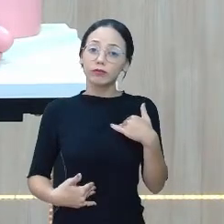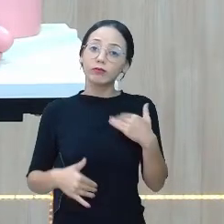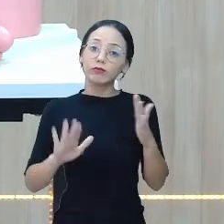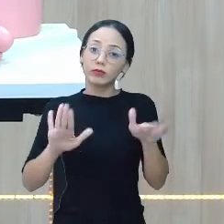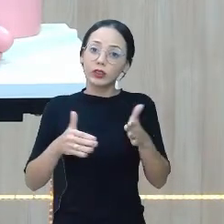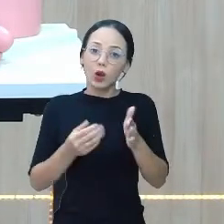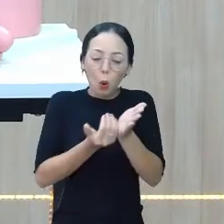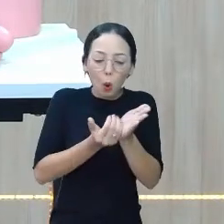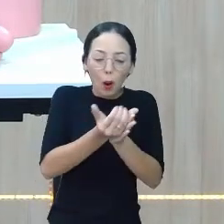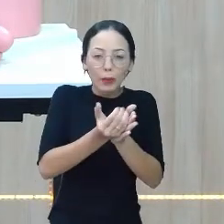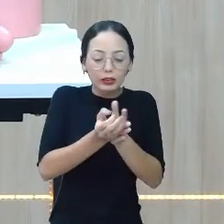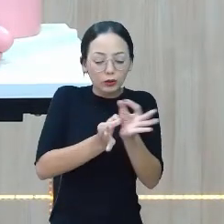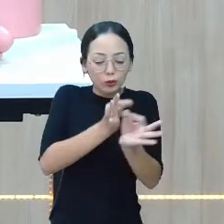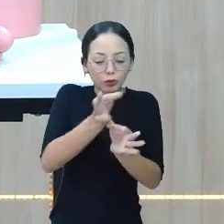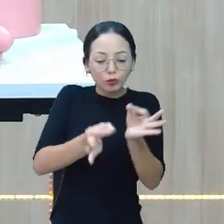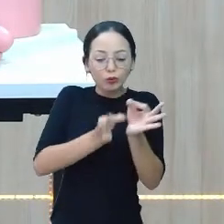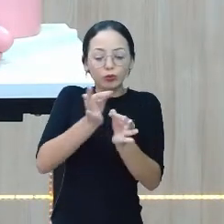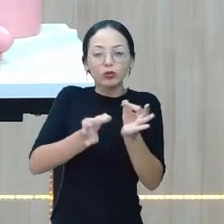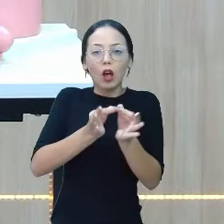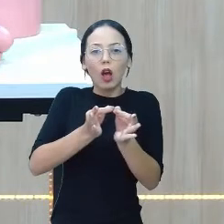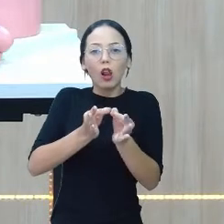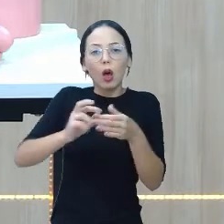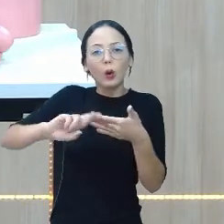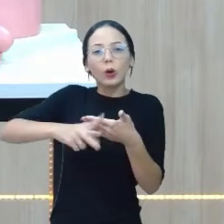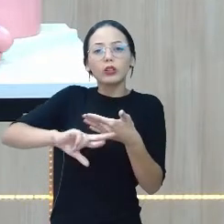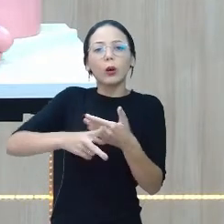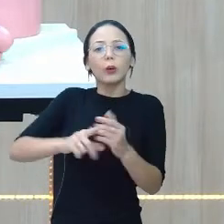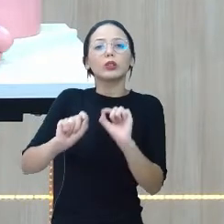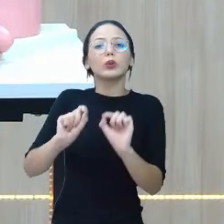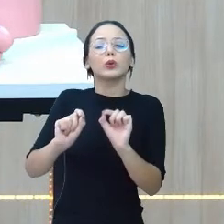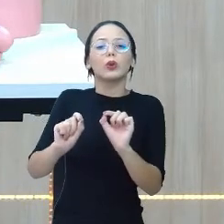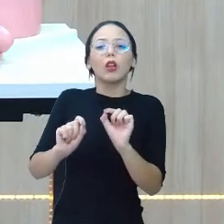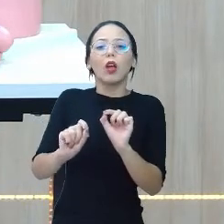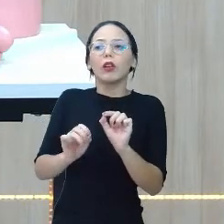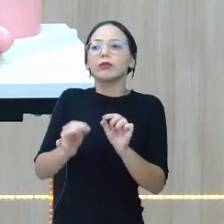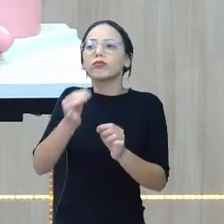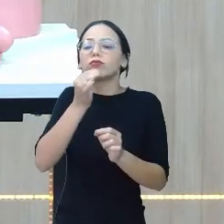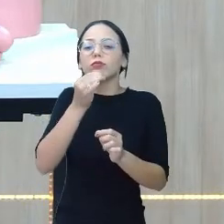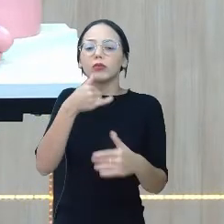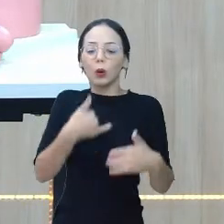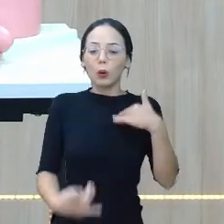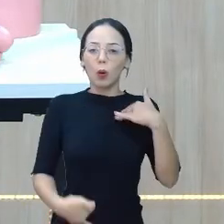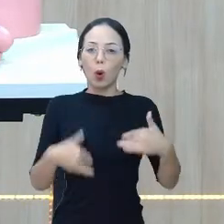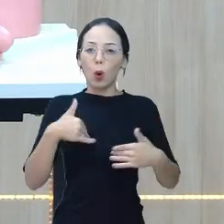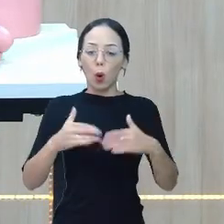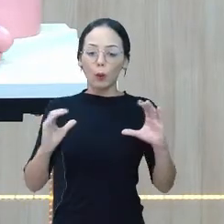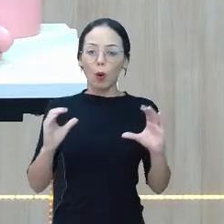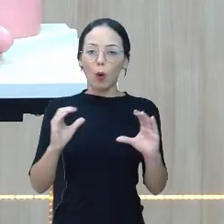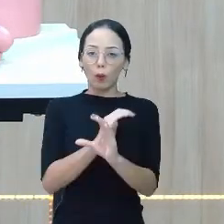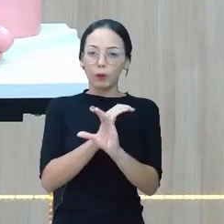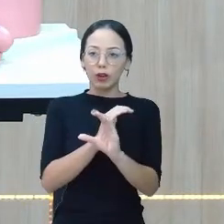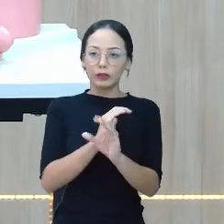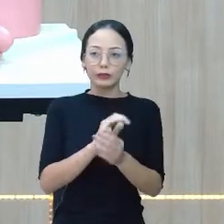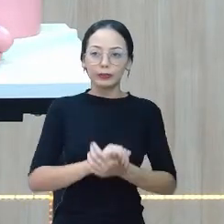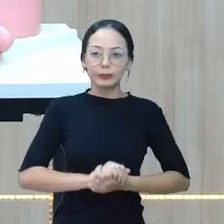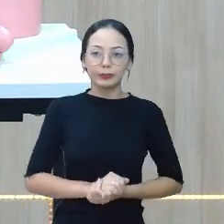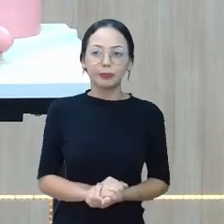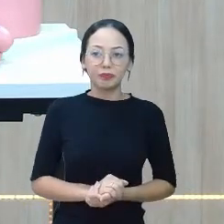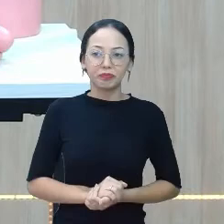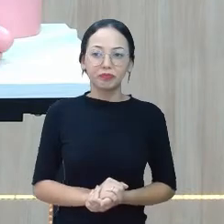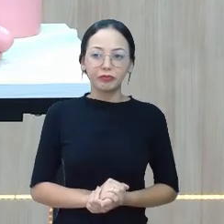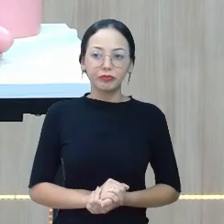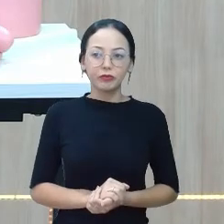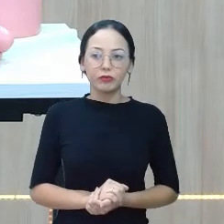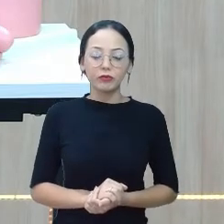da célula, em direção a quê? Em direção a um corpo completo. E aí, o que é que nós